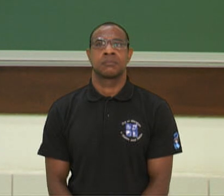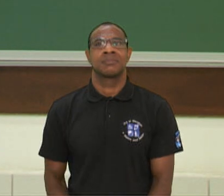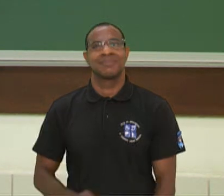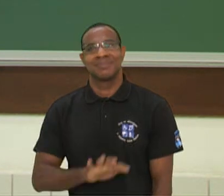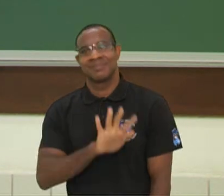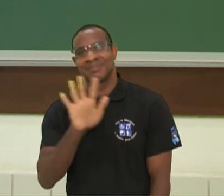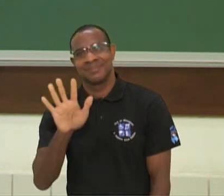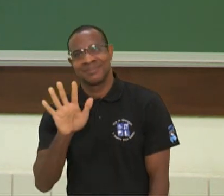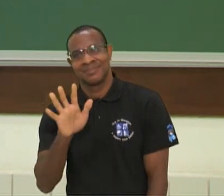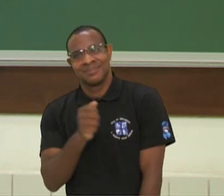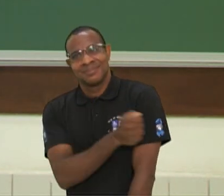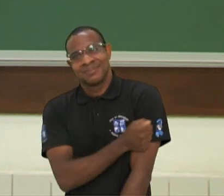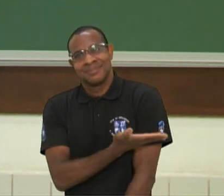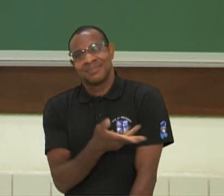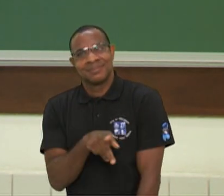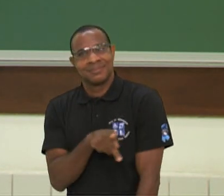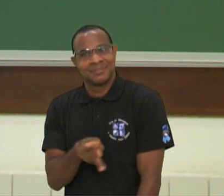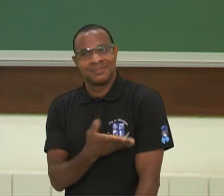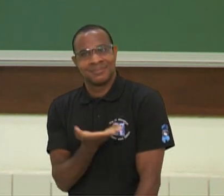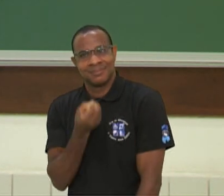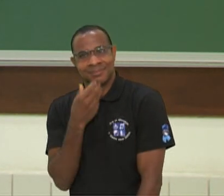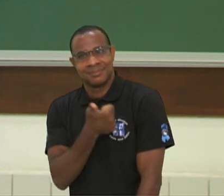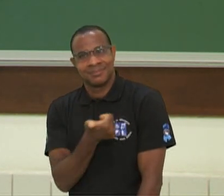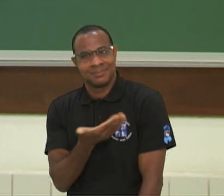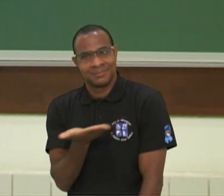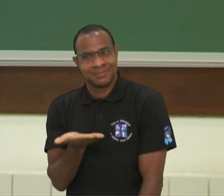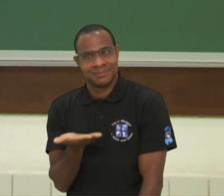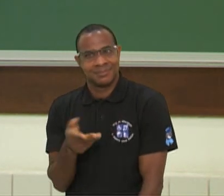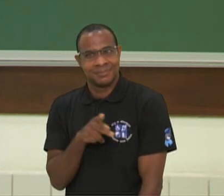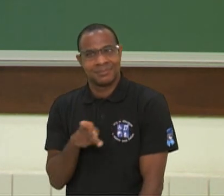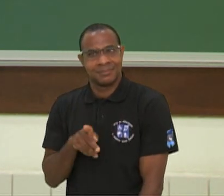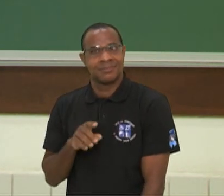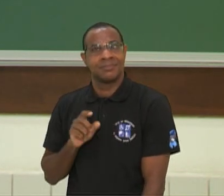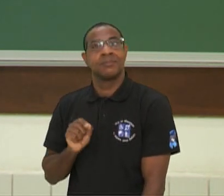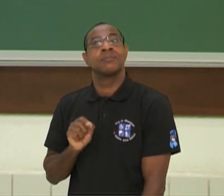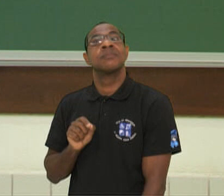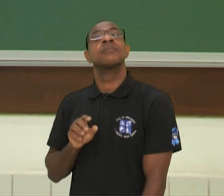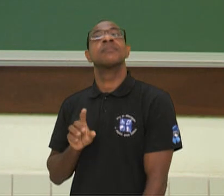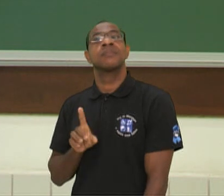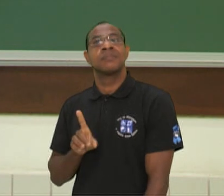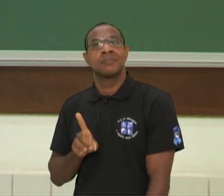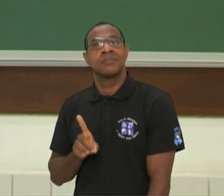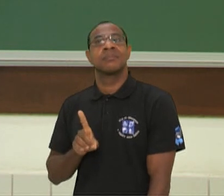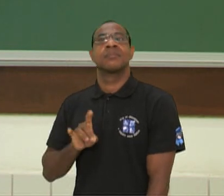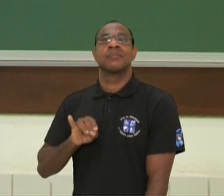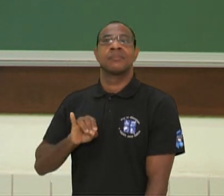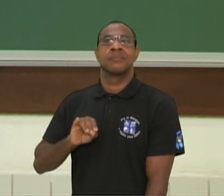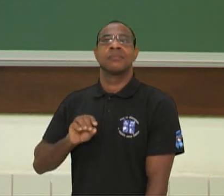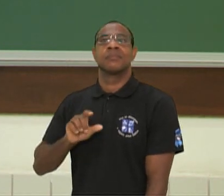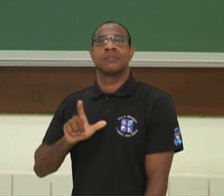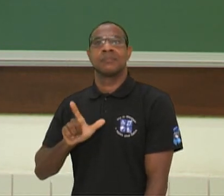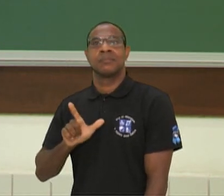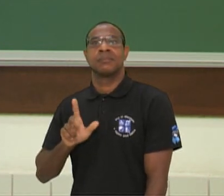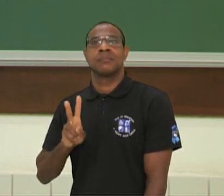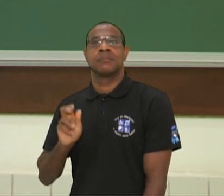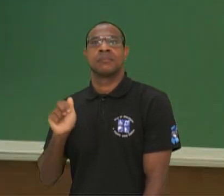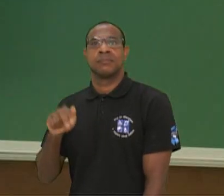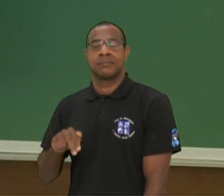Olá, alunos! Olá, professores! Tudo bem com vocês? Eu sou o professor Gilvano. Sejam bem-vindos a mais uma aula de Educação